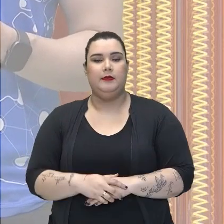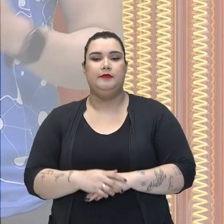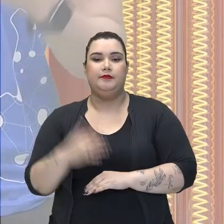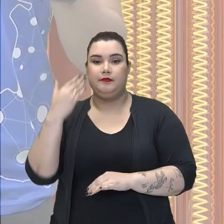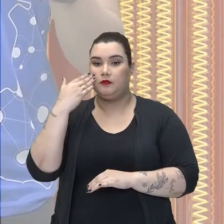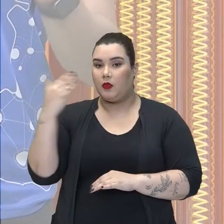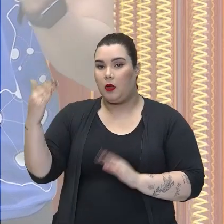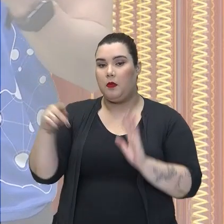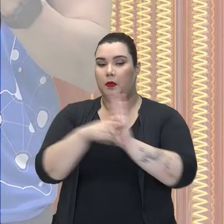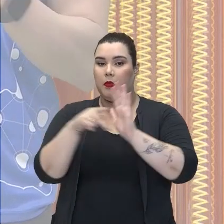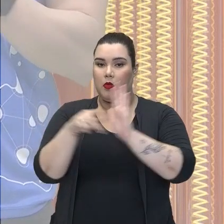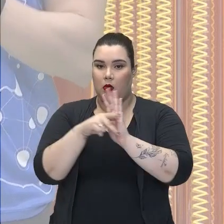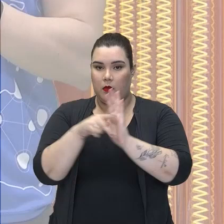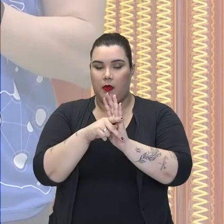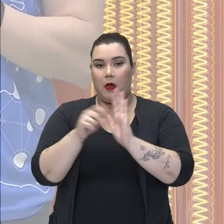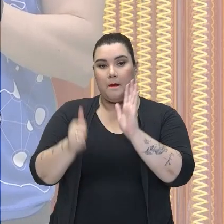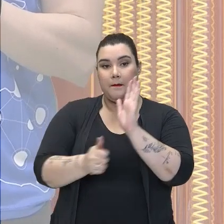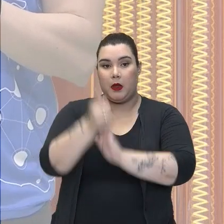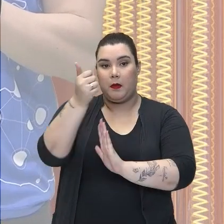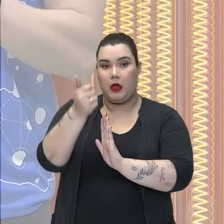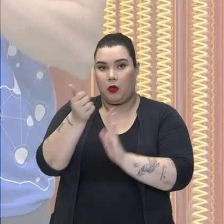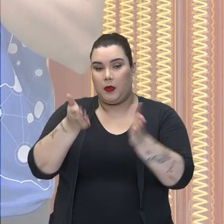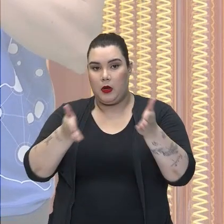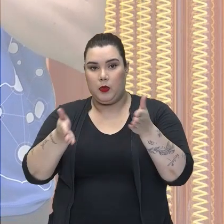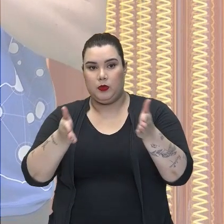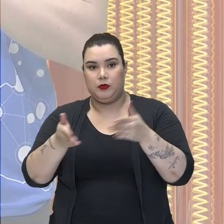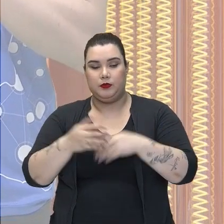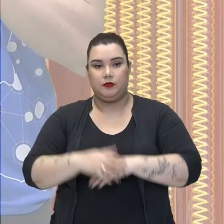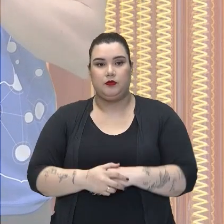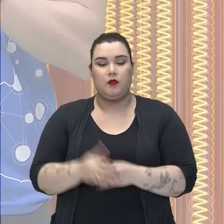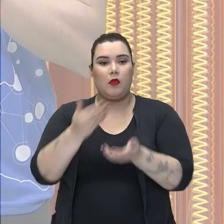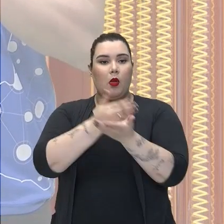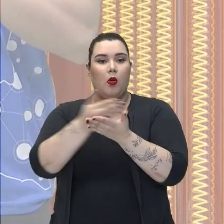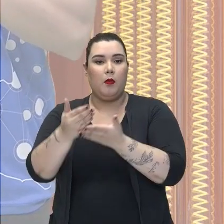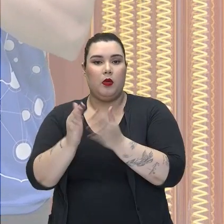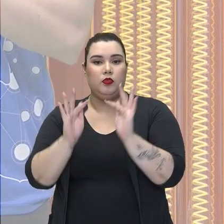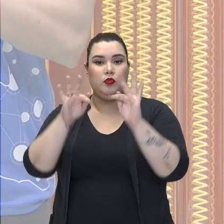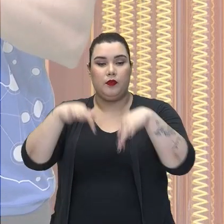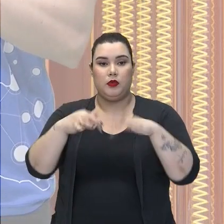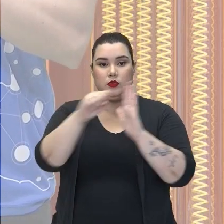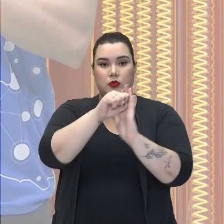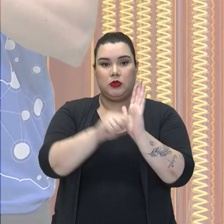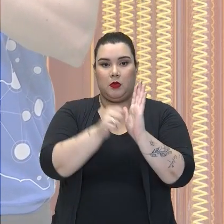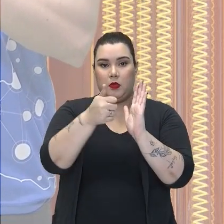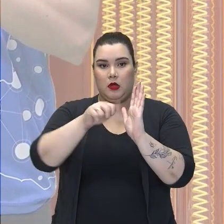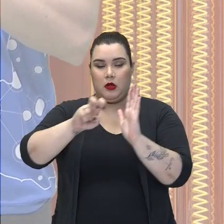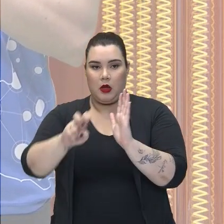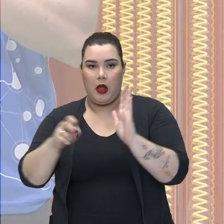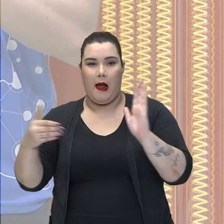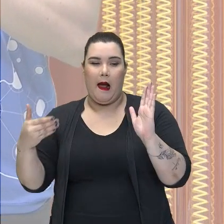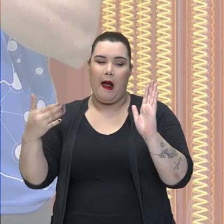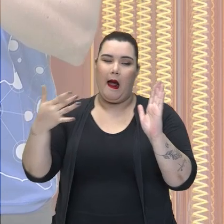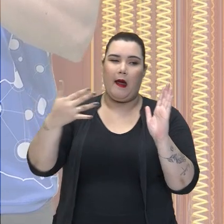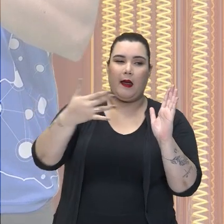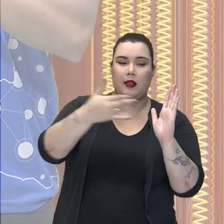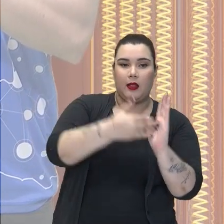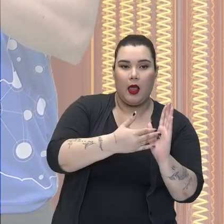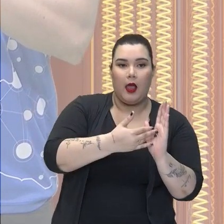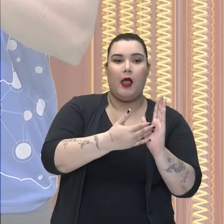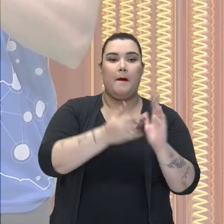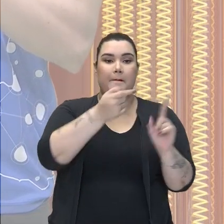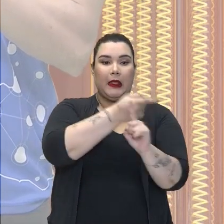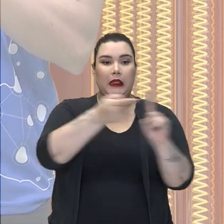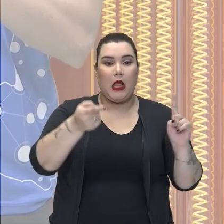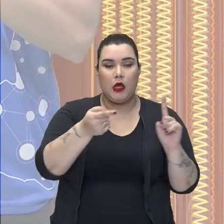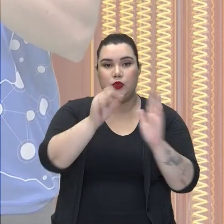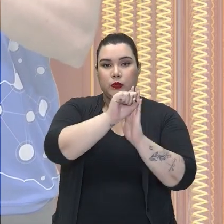do capitalismo, que foi a primeira fase, tá? Ela começa no fim do século XV e vai até a primeira